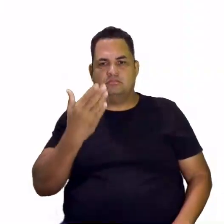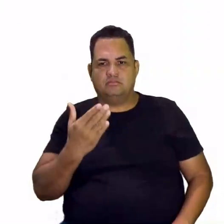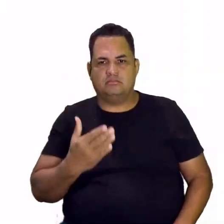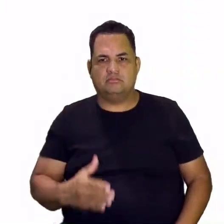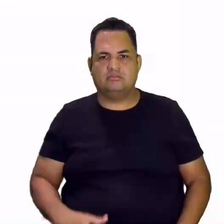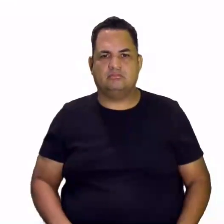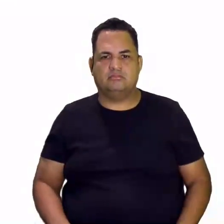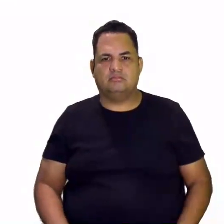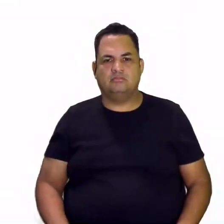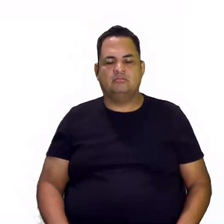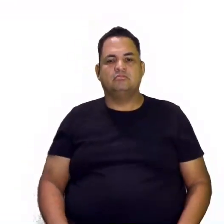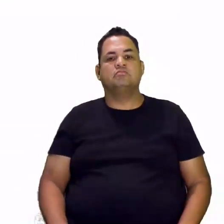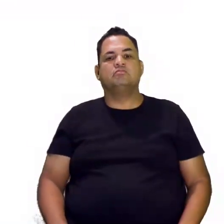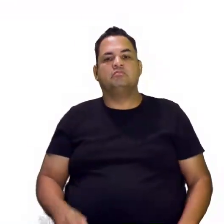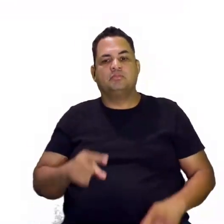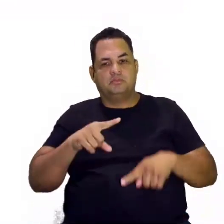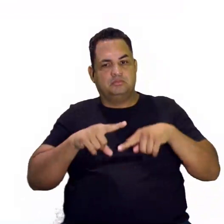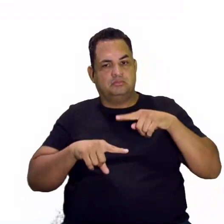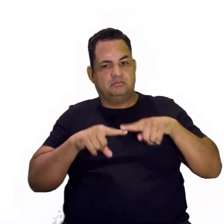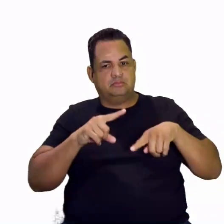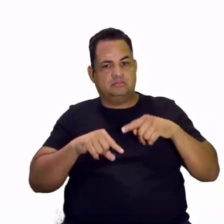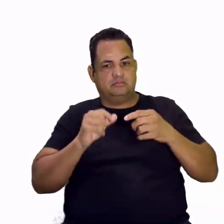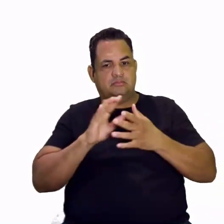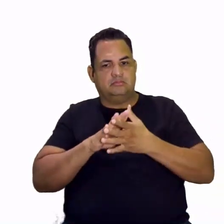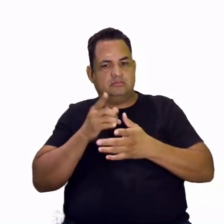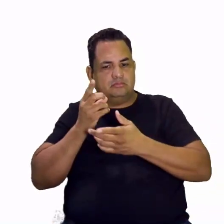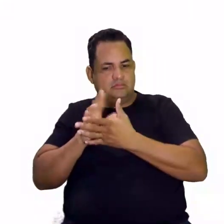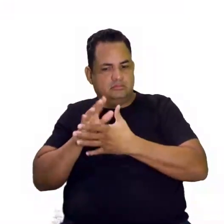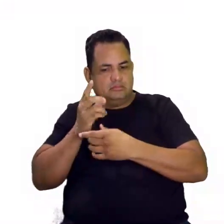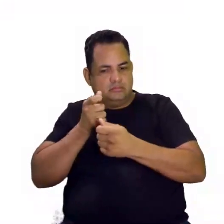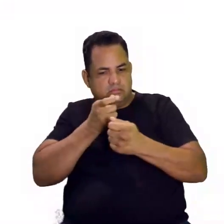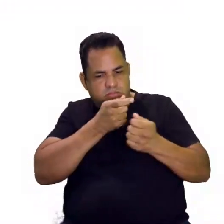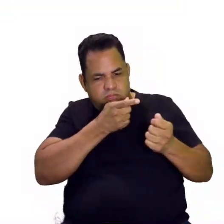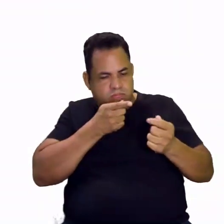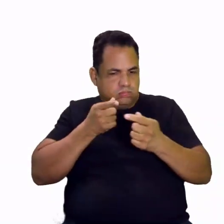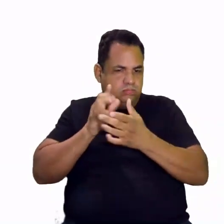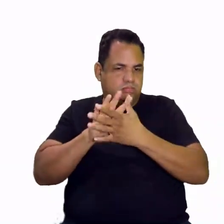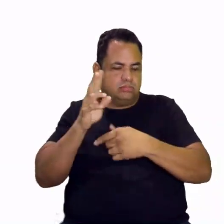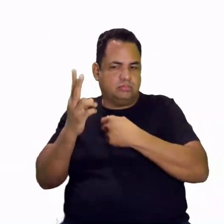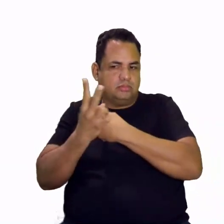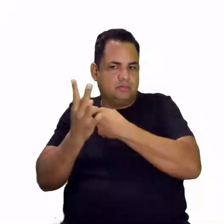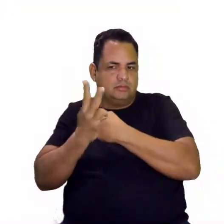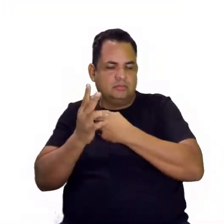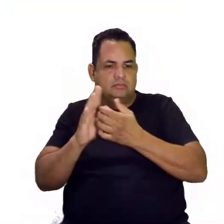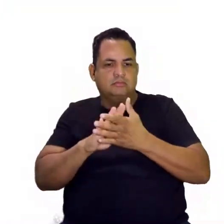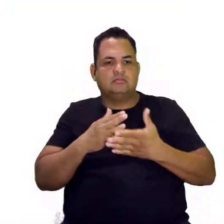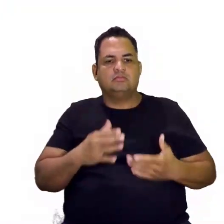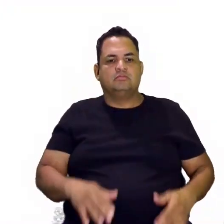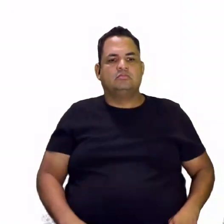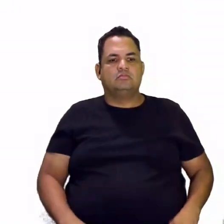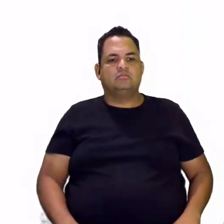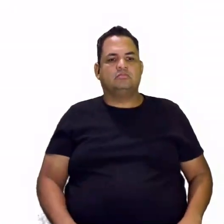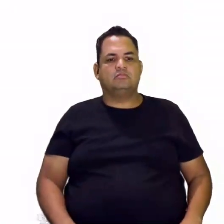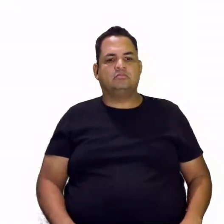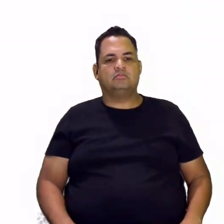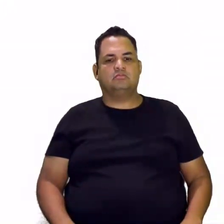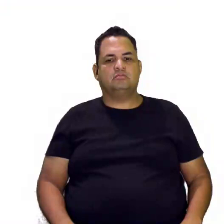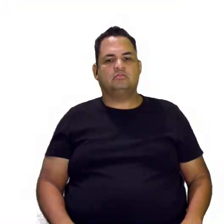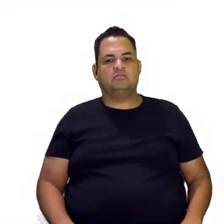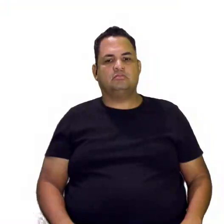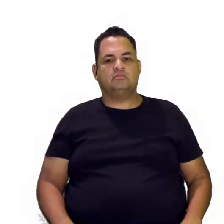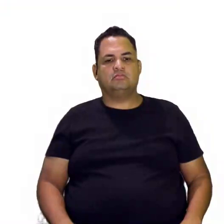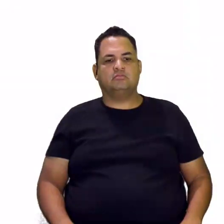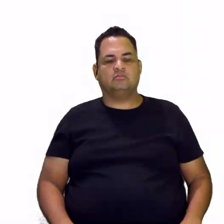um instrumento, tá? Para caçar, para se defender, para se proteger. E o Homo